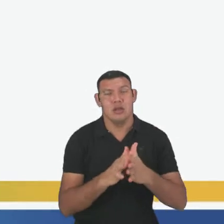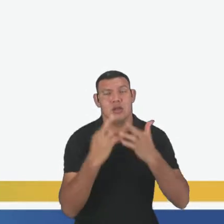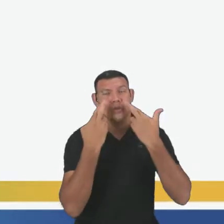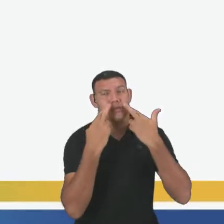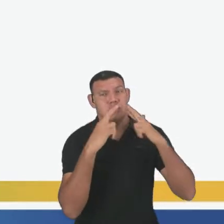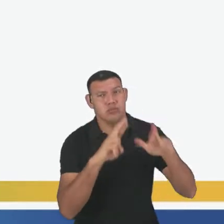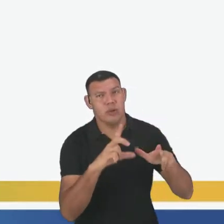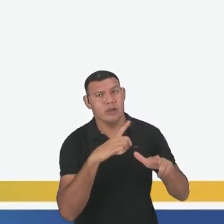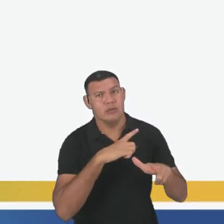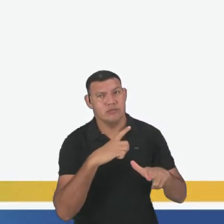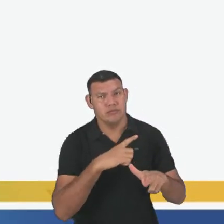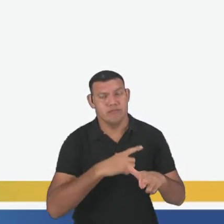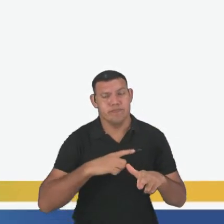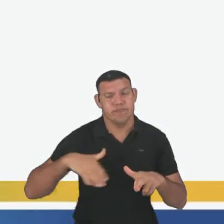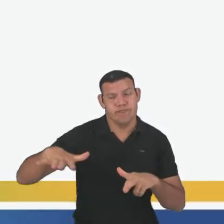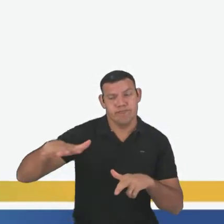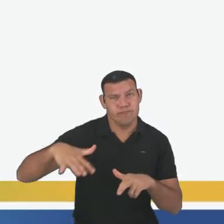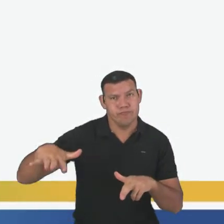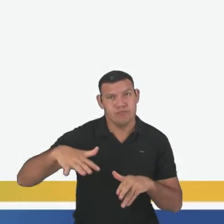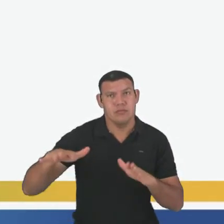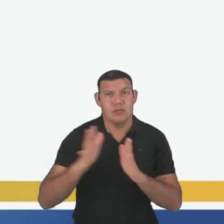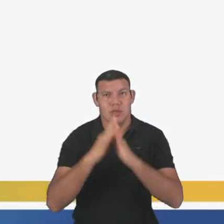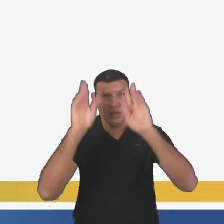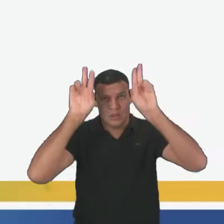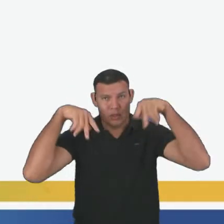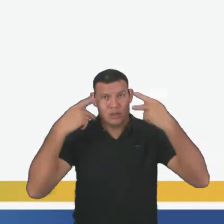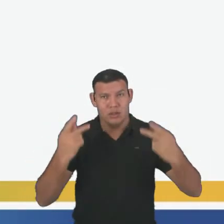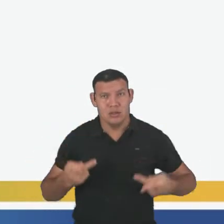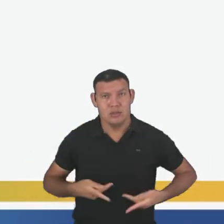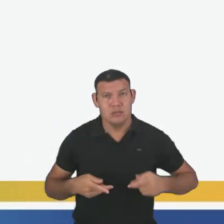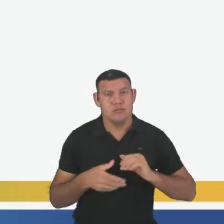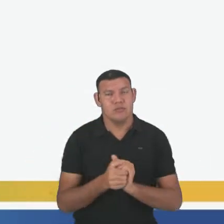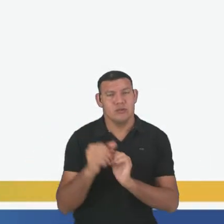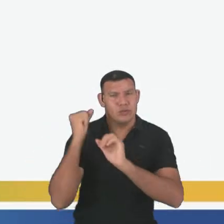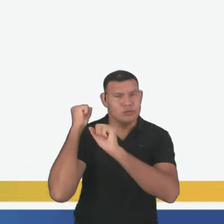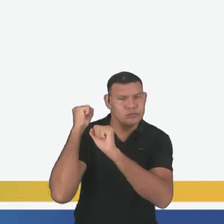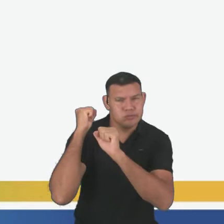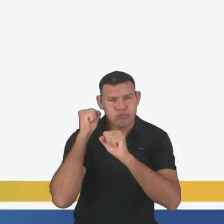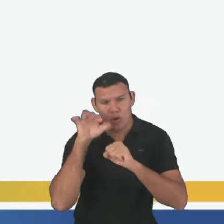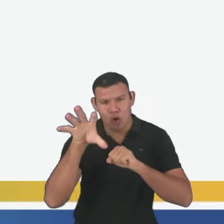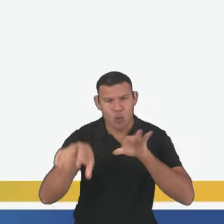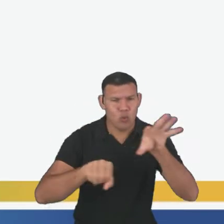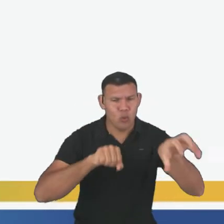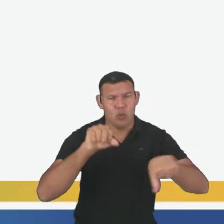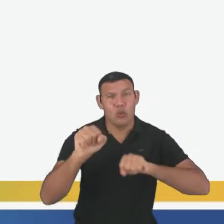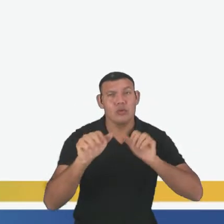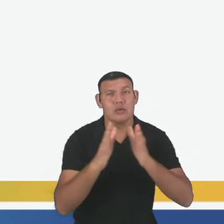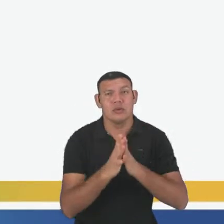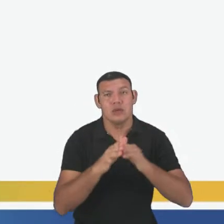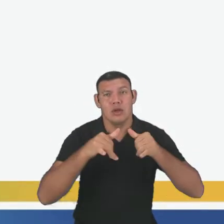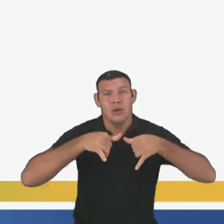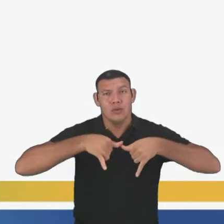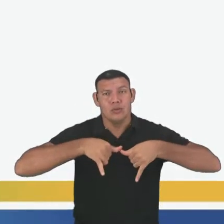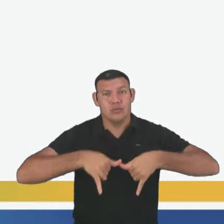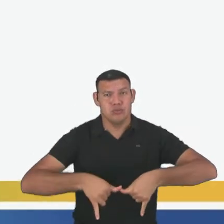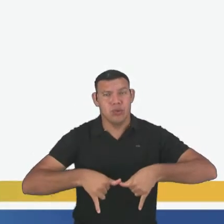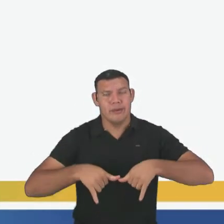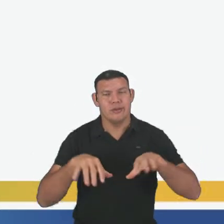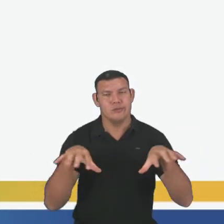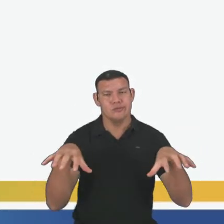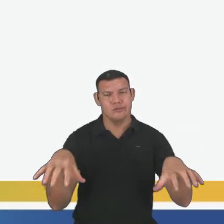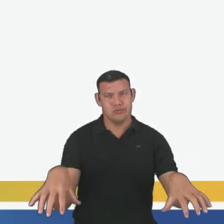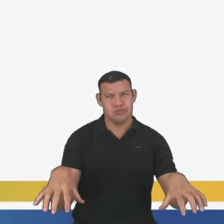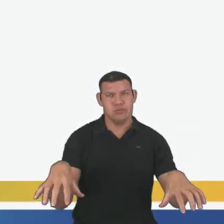animal, vegetal, né? Os seres humanos deixaram de ser nômades, caçadores, coletores, para estabelecer um estilo de vida